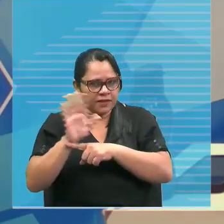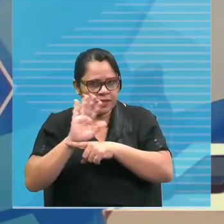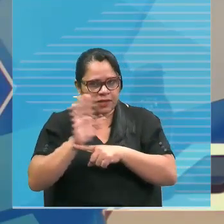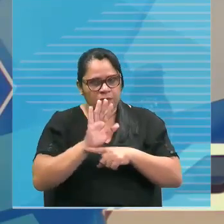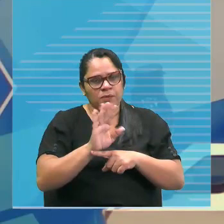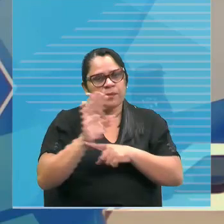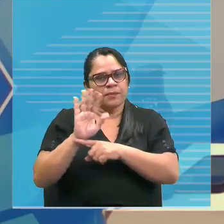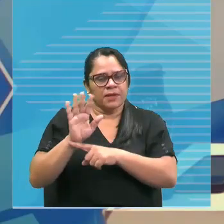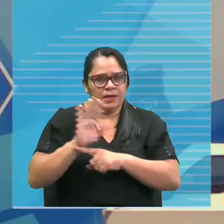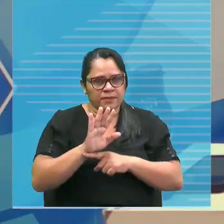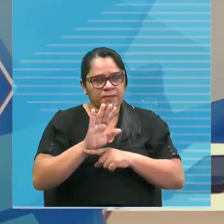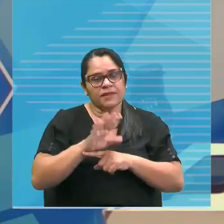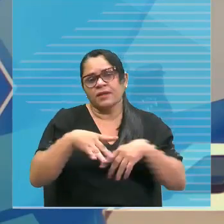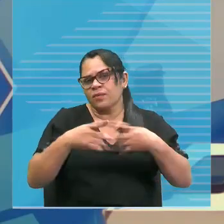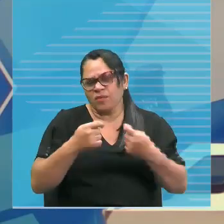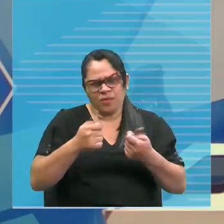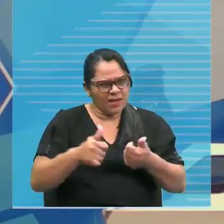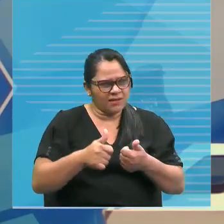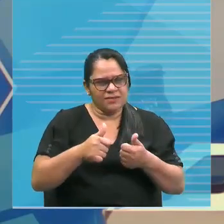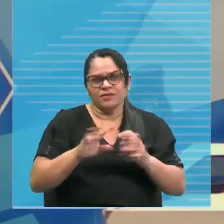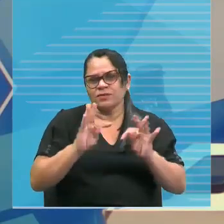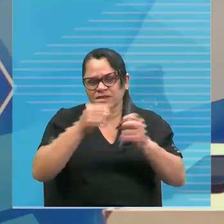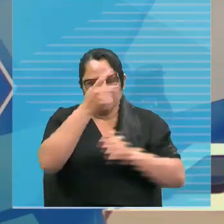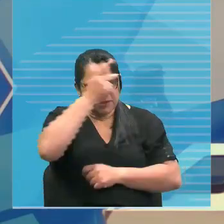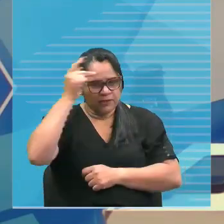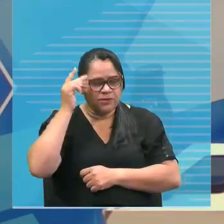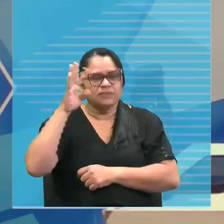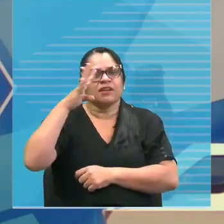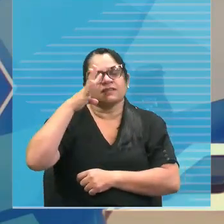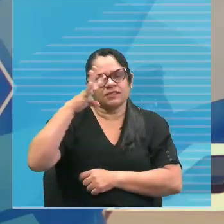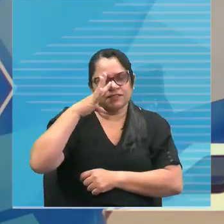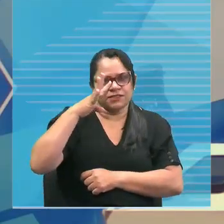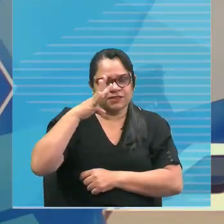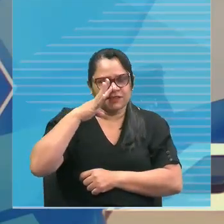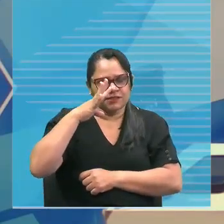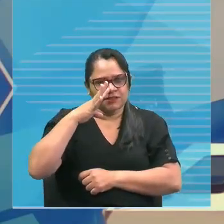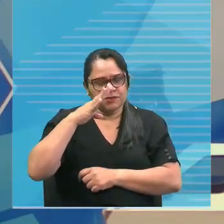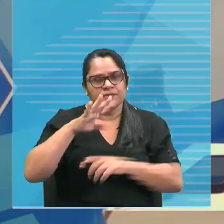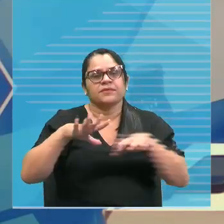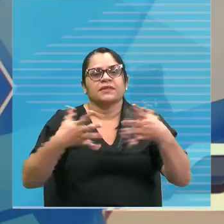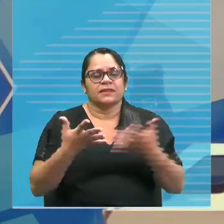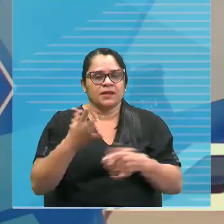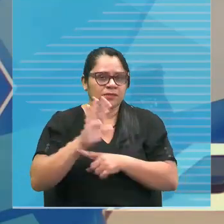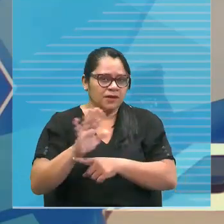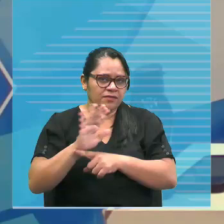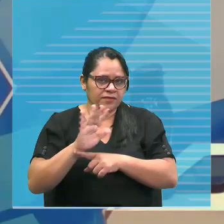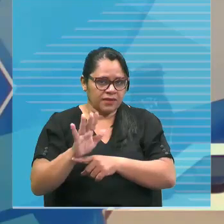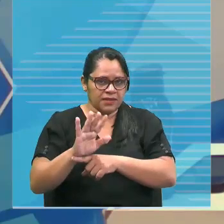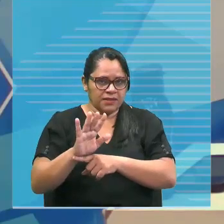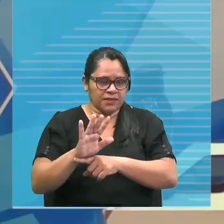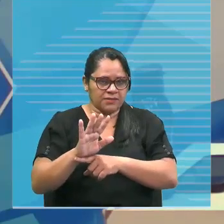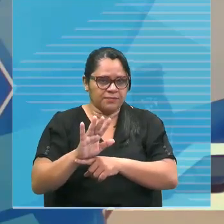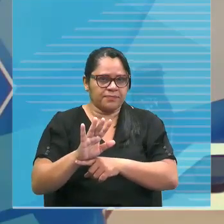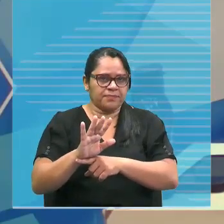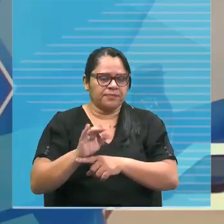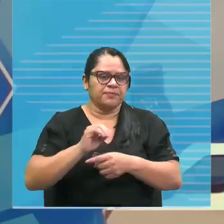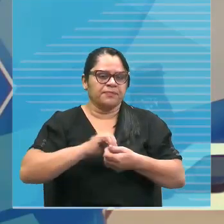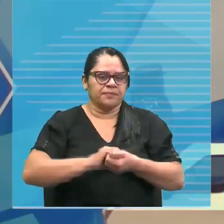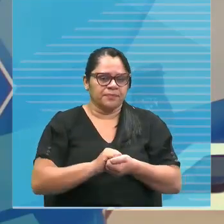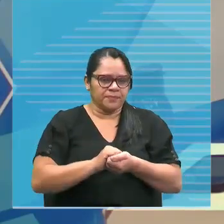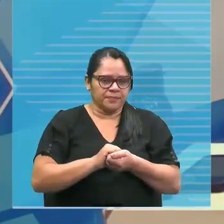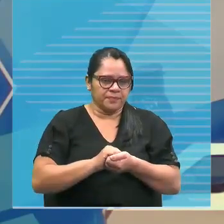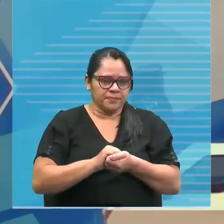animado quase todo mundo já viu se não viu a vida é uma festa veja que tá bem representado